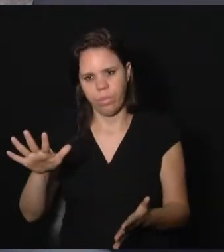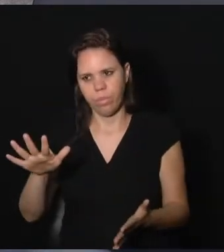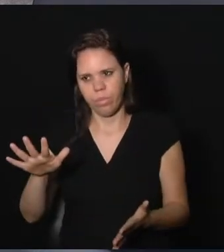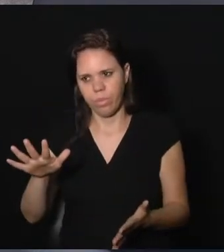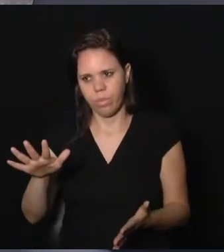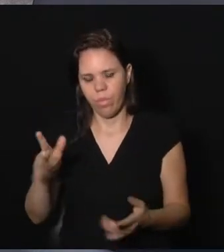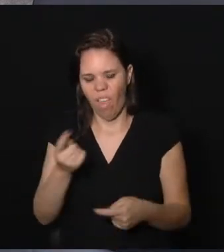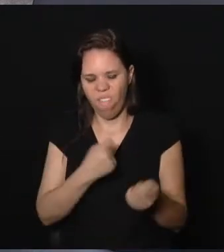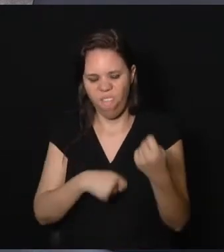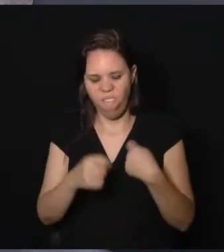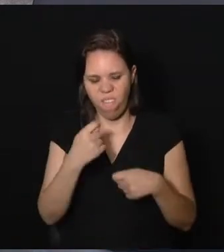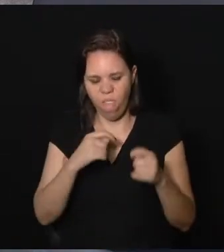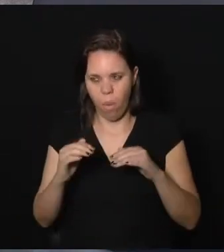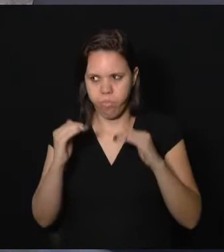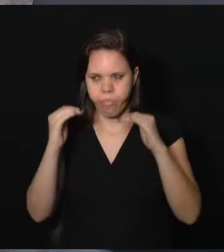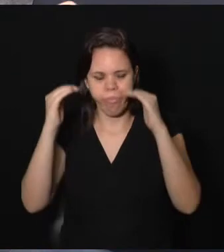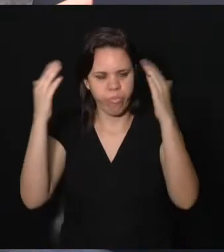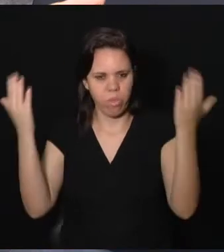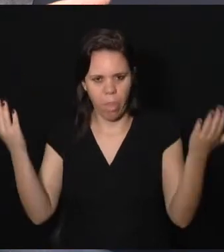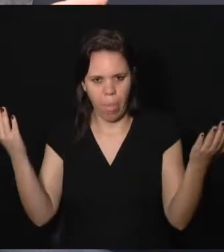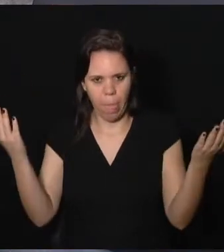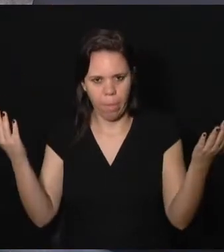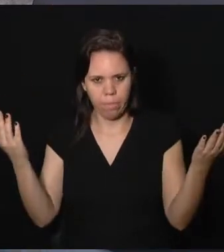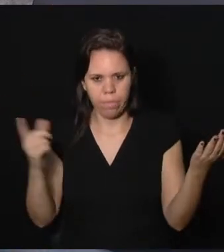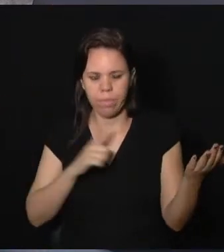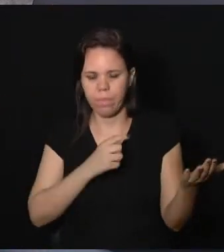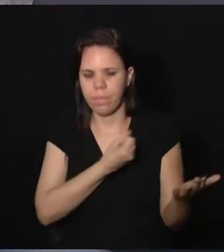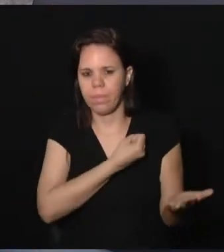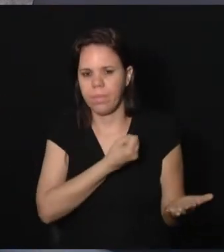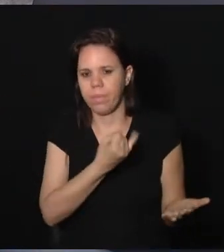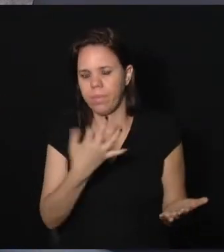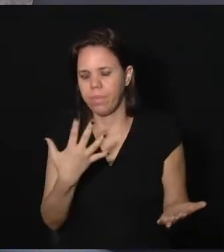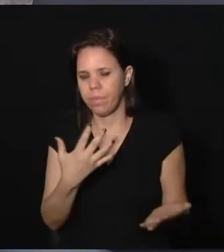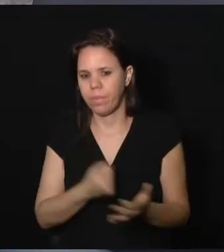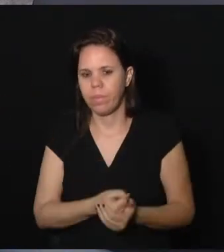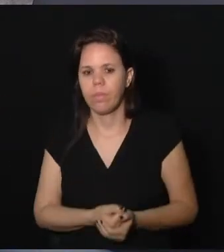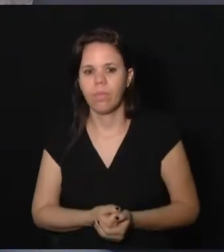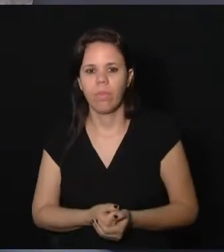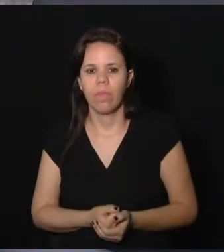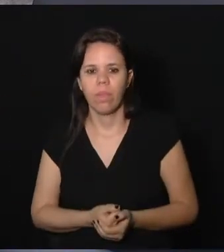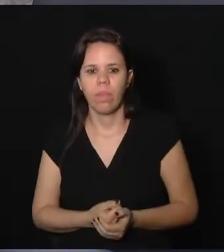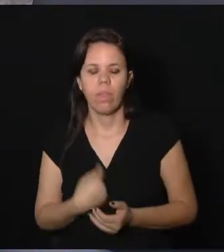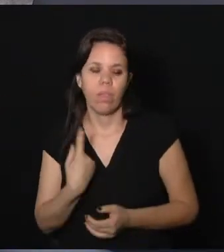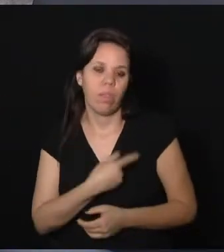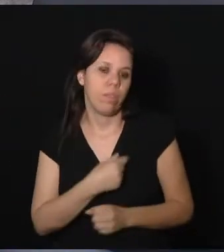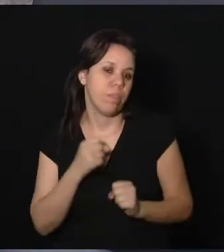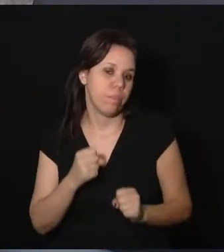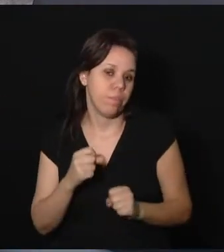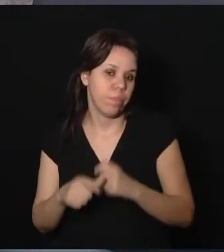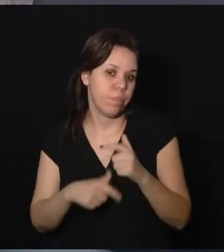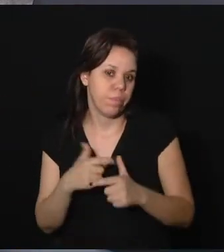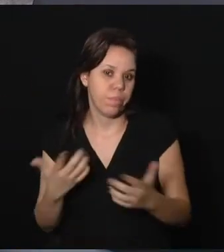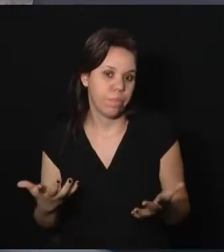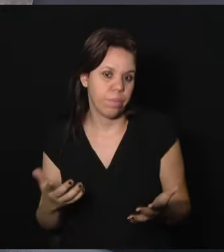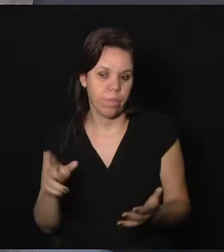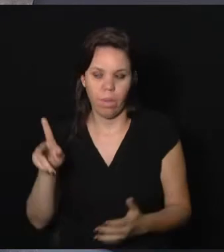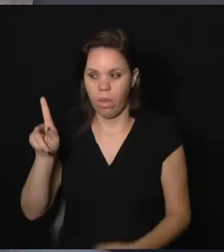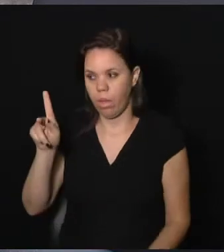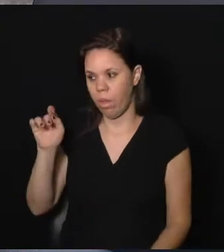a economia cresça, existem números, por exemplo, nós podemos trabalhar o